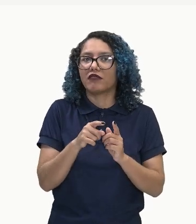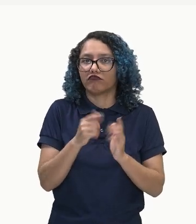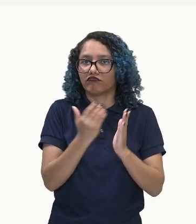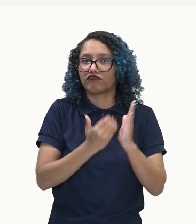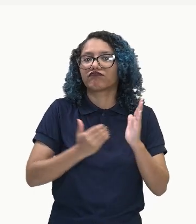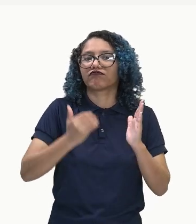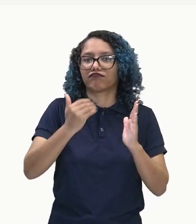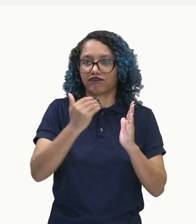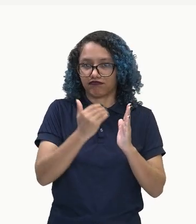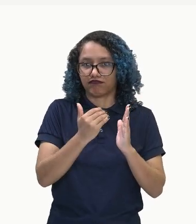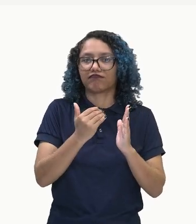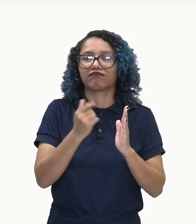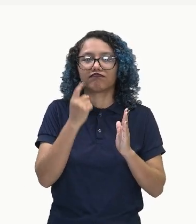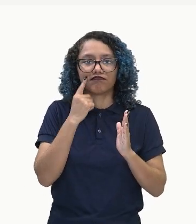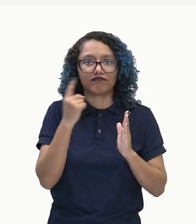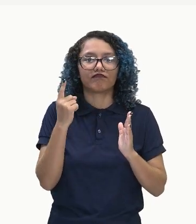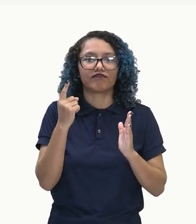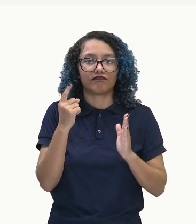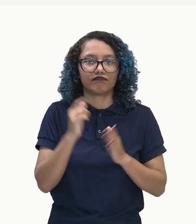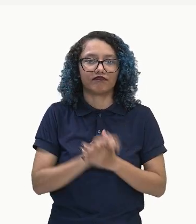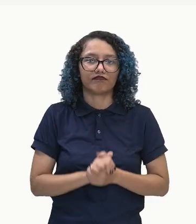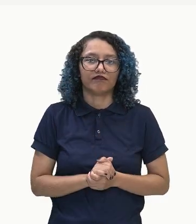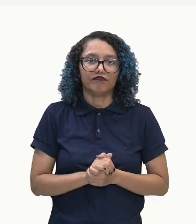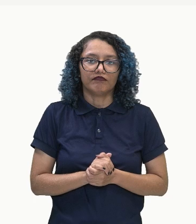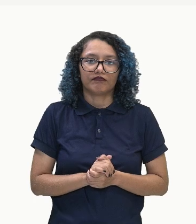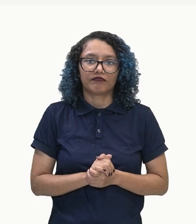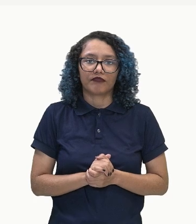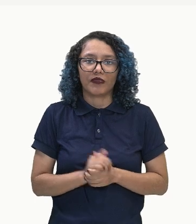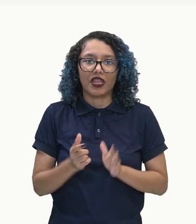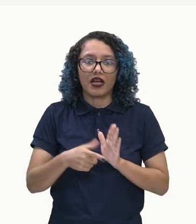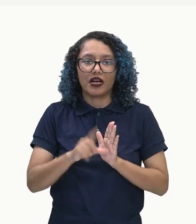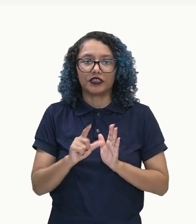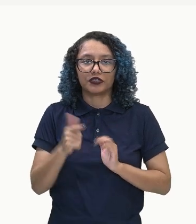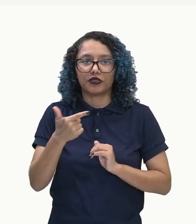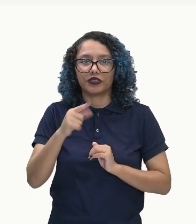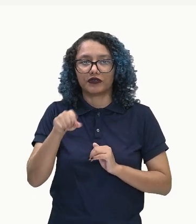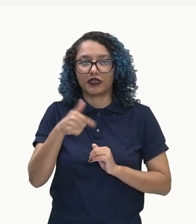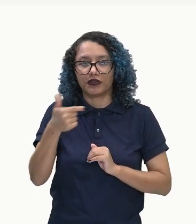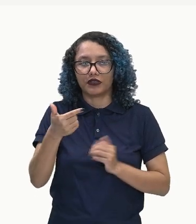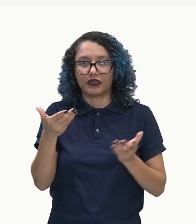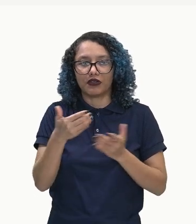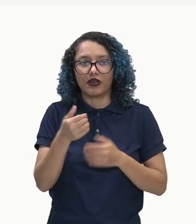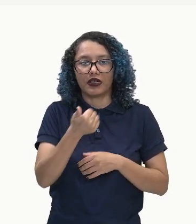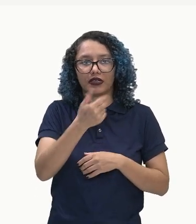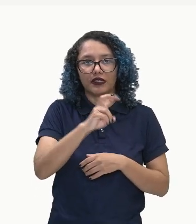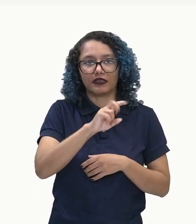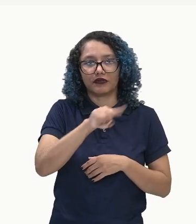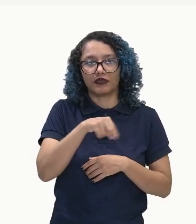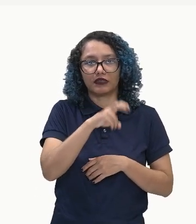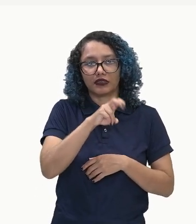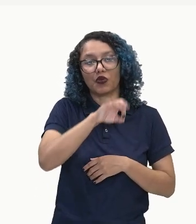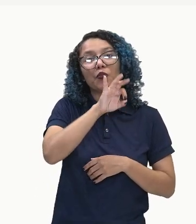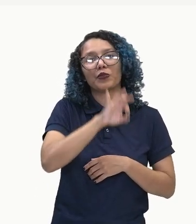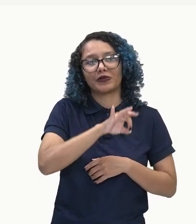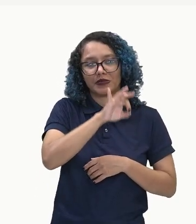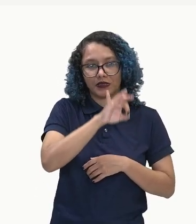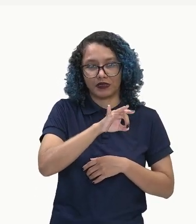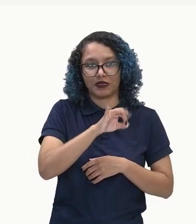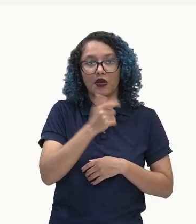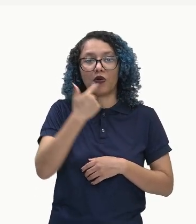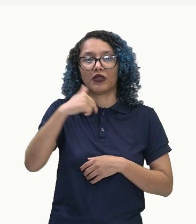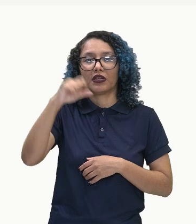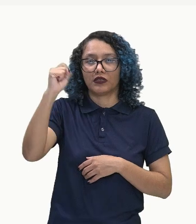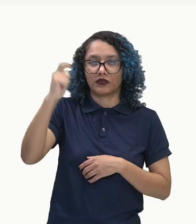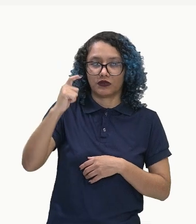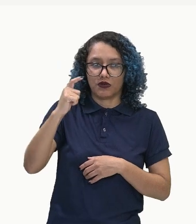bastante significativa, olha, saiu de 2,2% para 15,5%. A solar, que